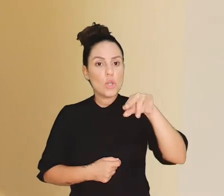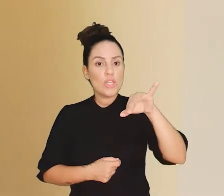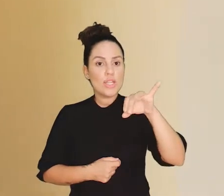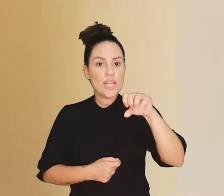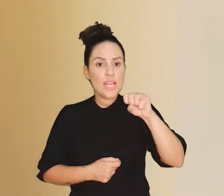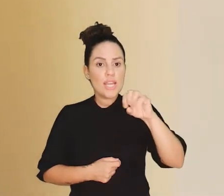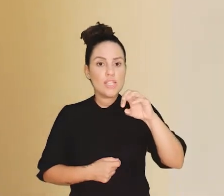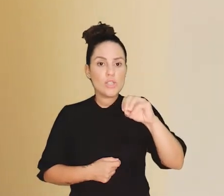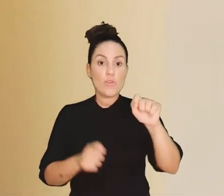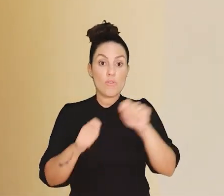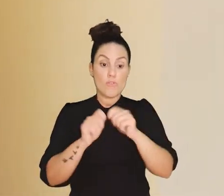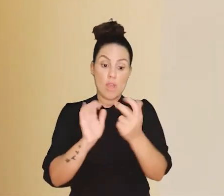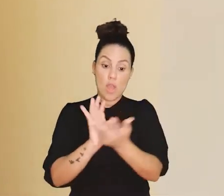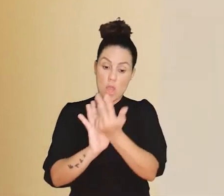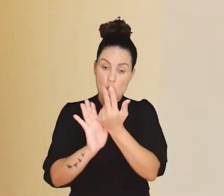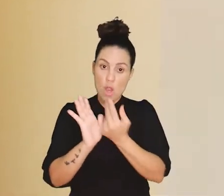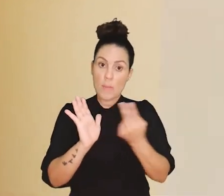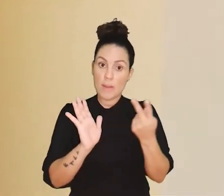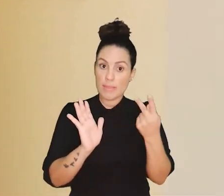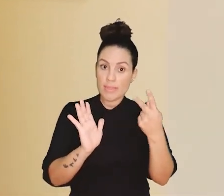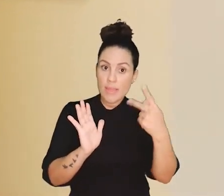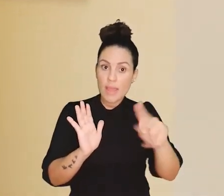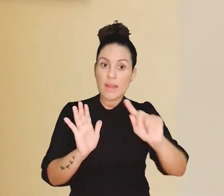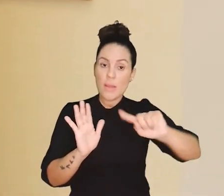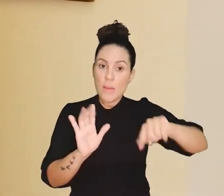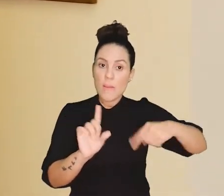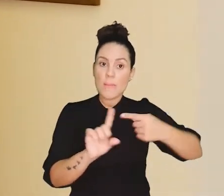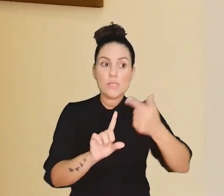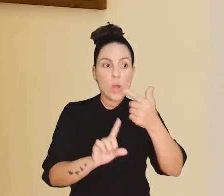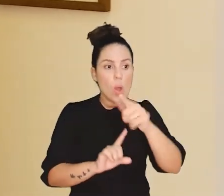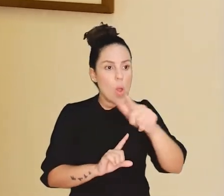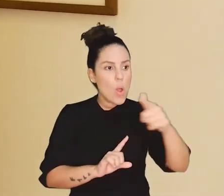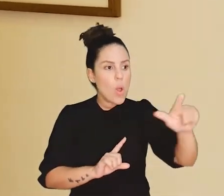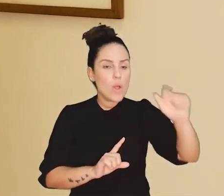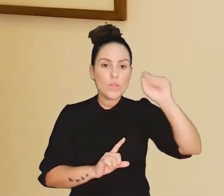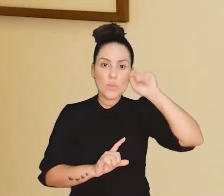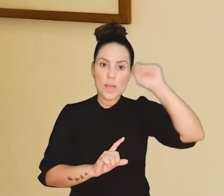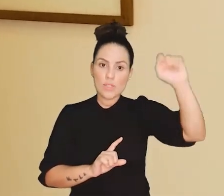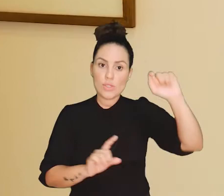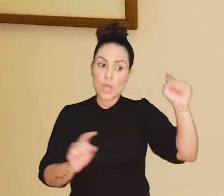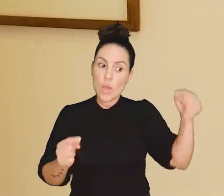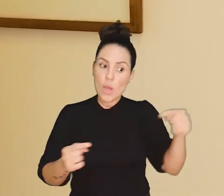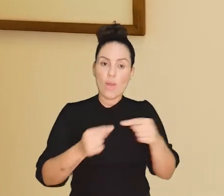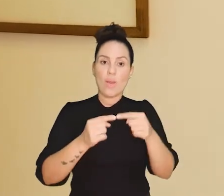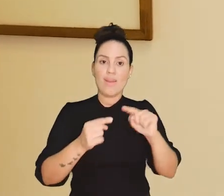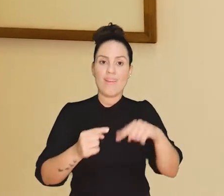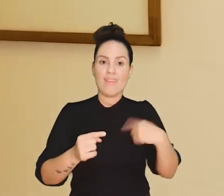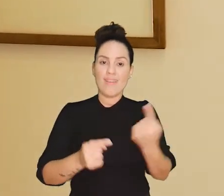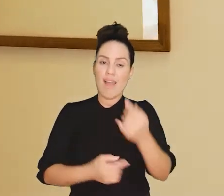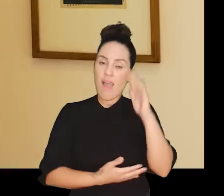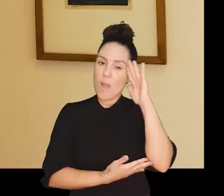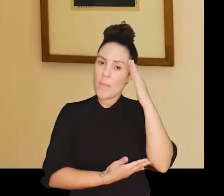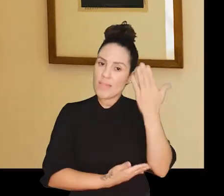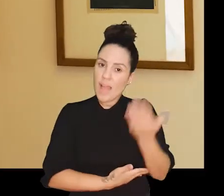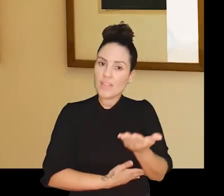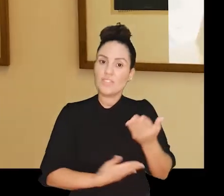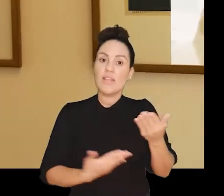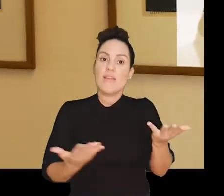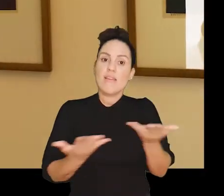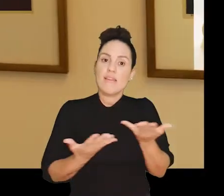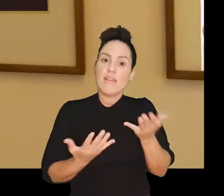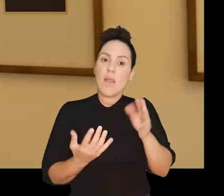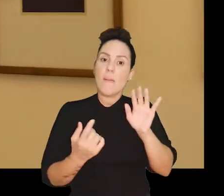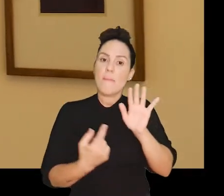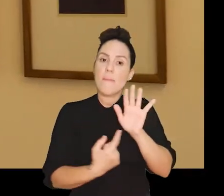Nesta sala estão presentes obras de Dionísio Del Santo e outros artistas orbitam ao